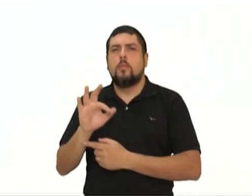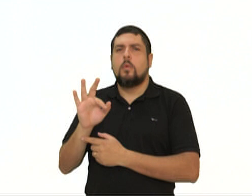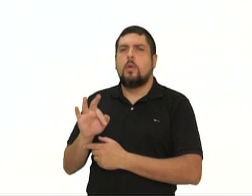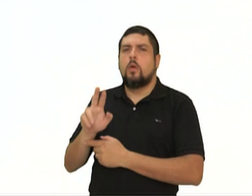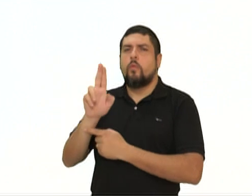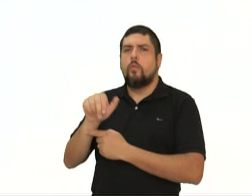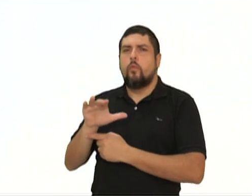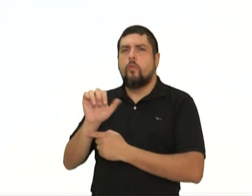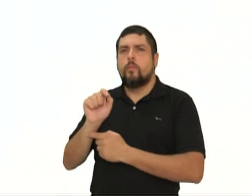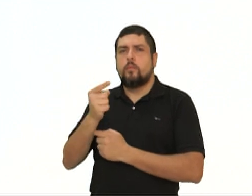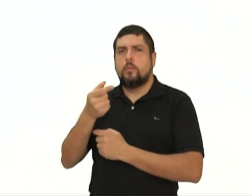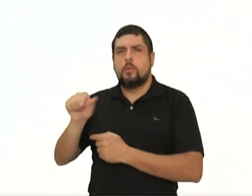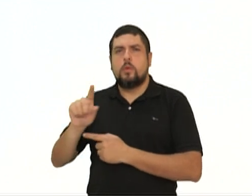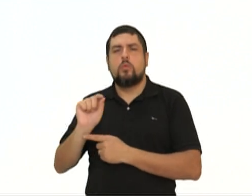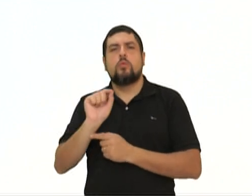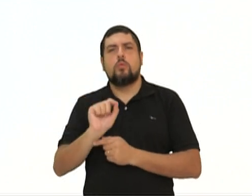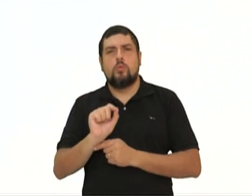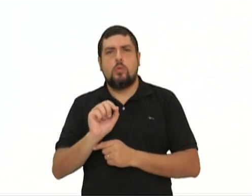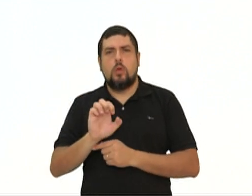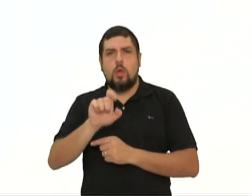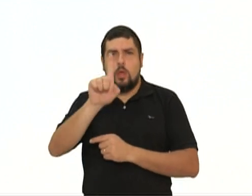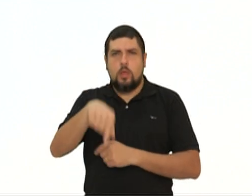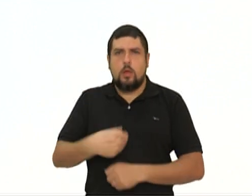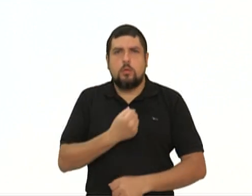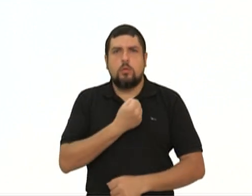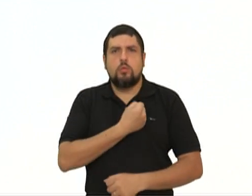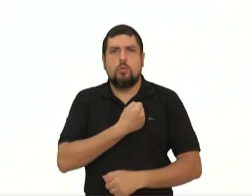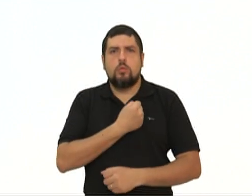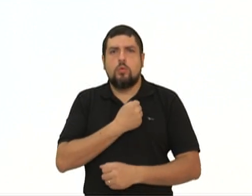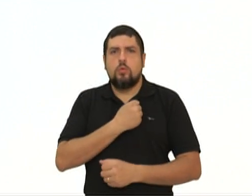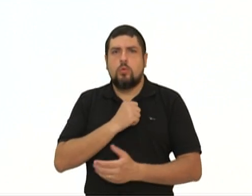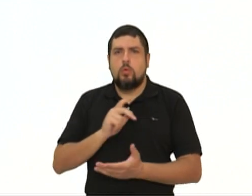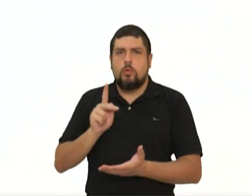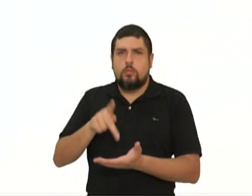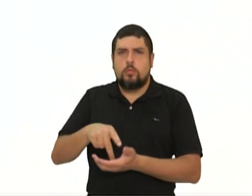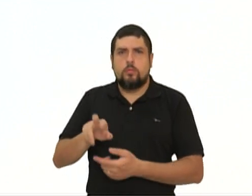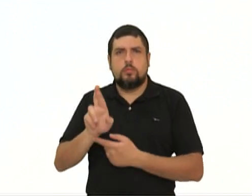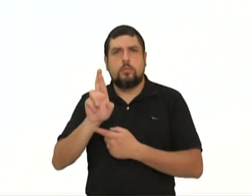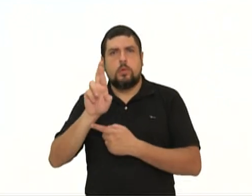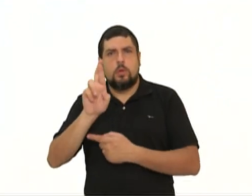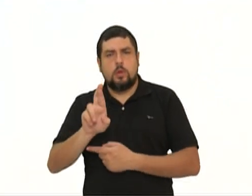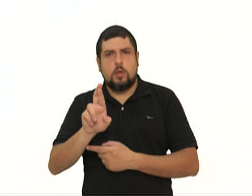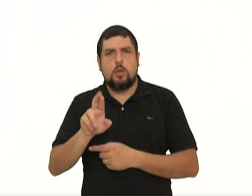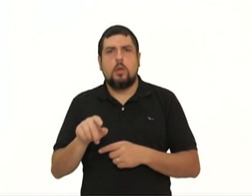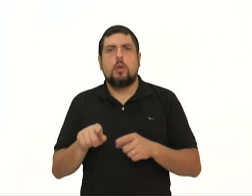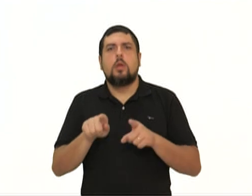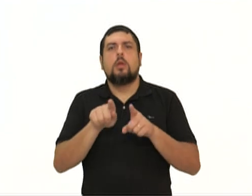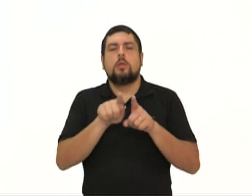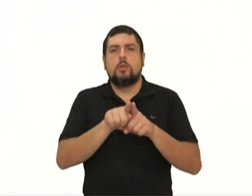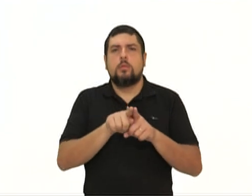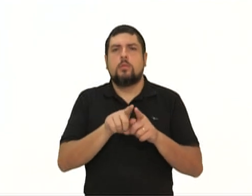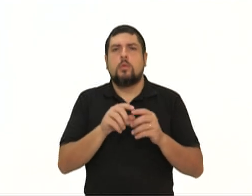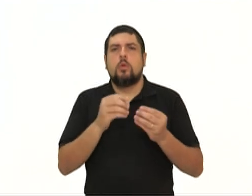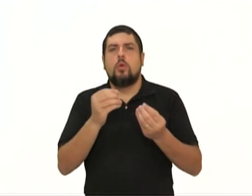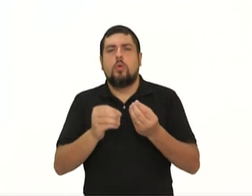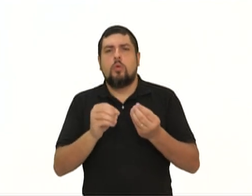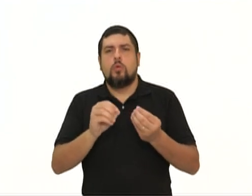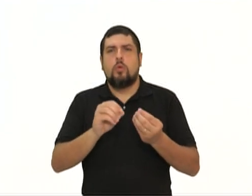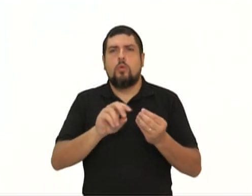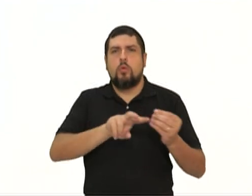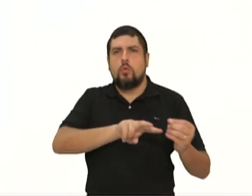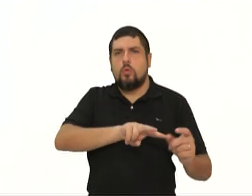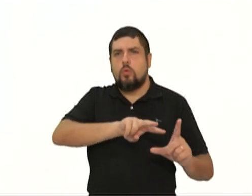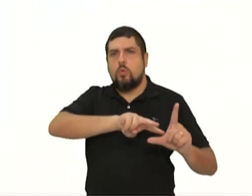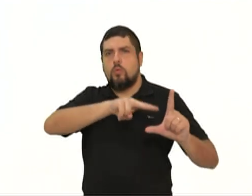é de domínio dos reais e contradomínio dos reais, aqui no caso